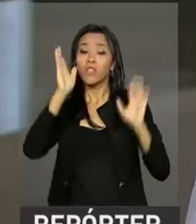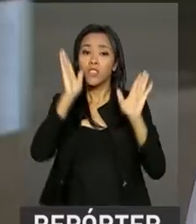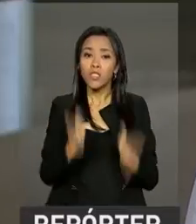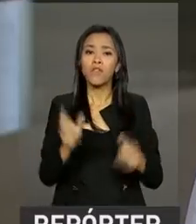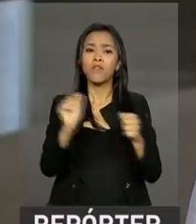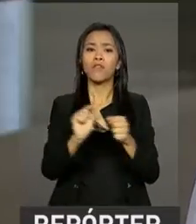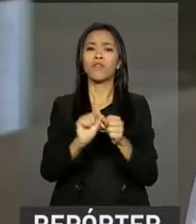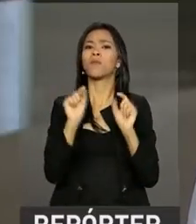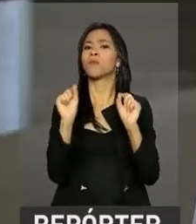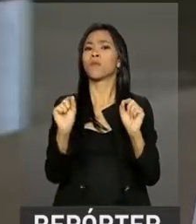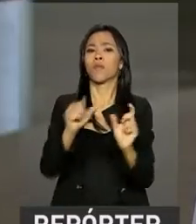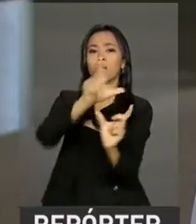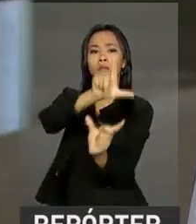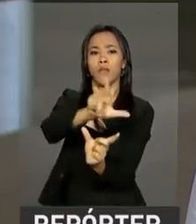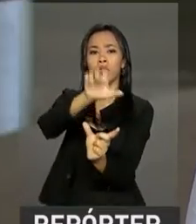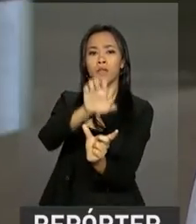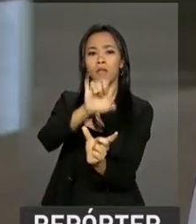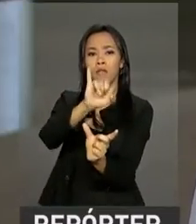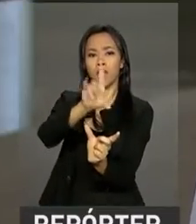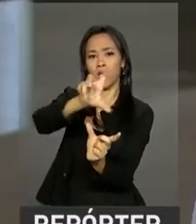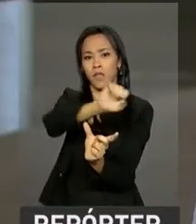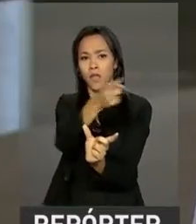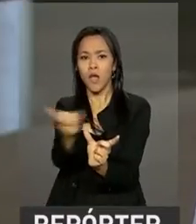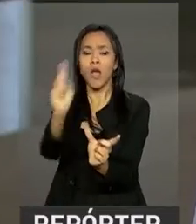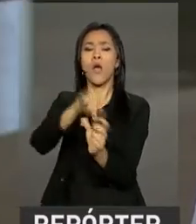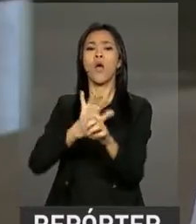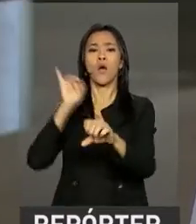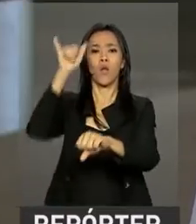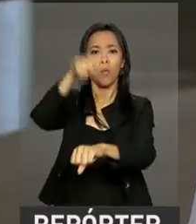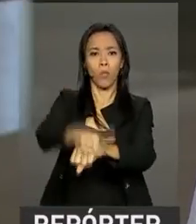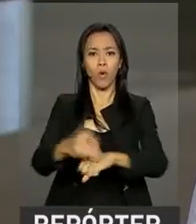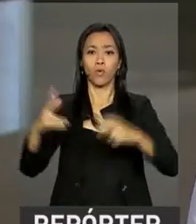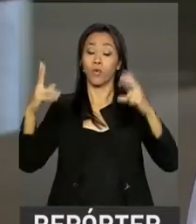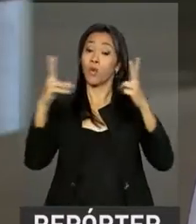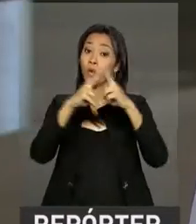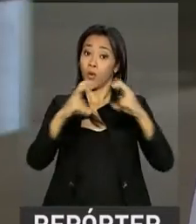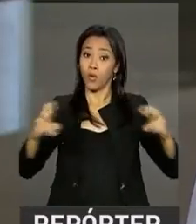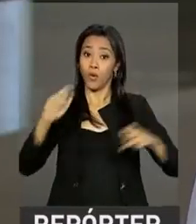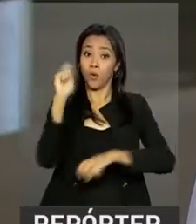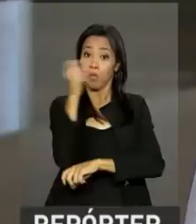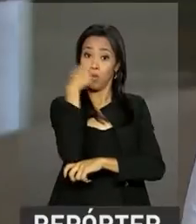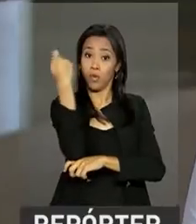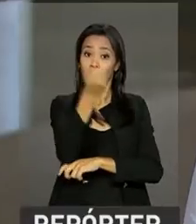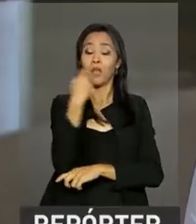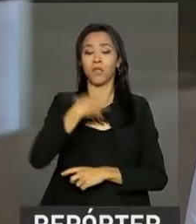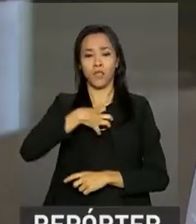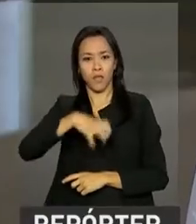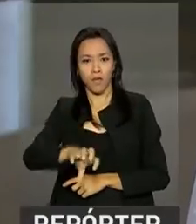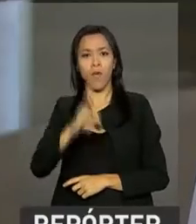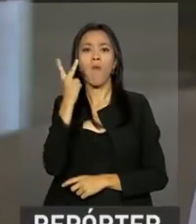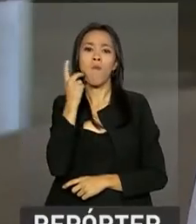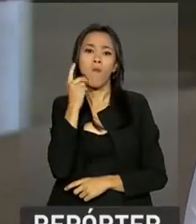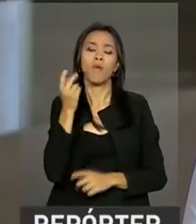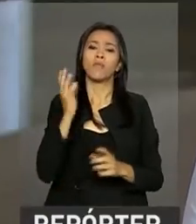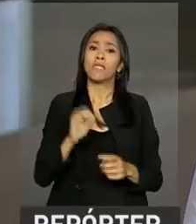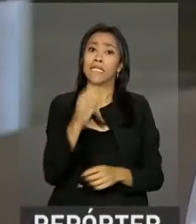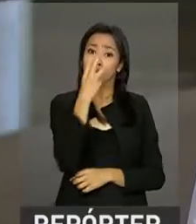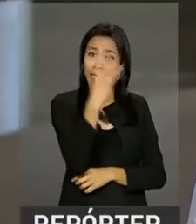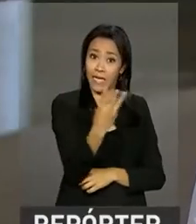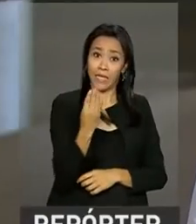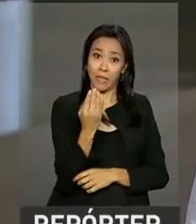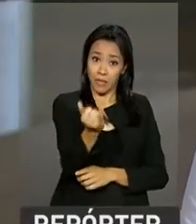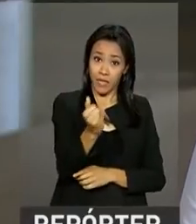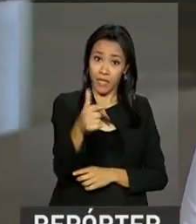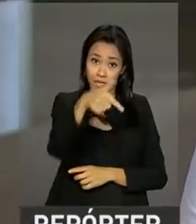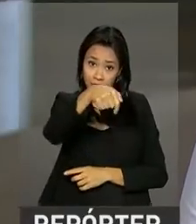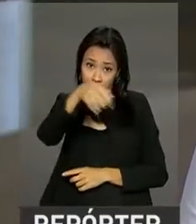à iniciativa privada dos aeroportos de Porto Alegre, Fortaleza, Florianópolis e Salvador. 3 bilhões e 700 milhões